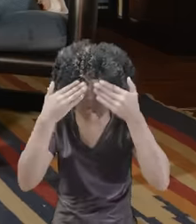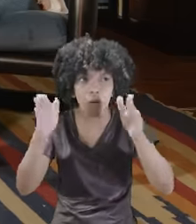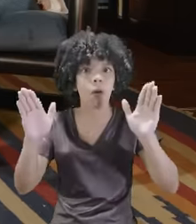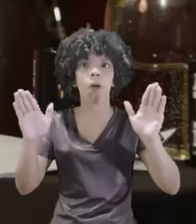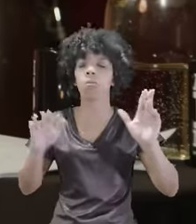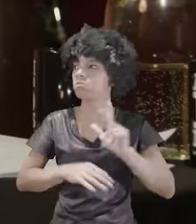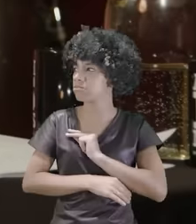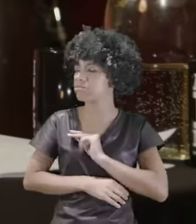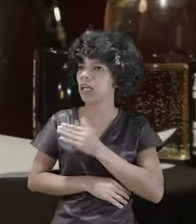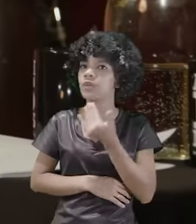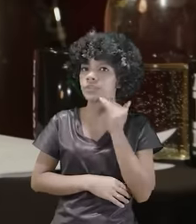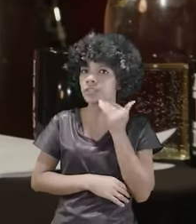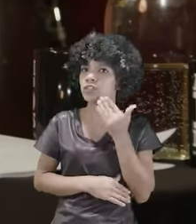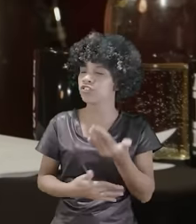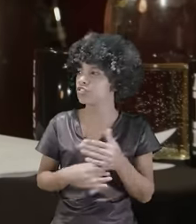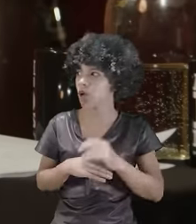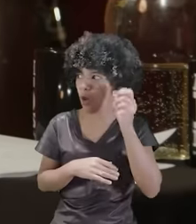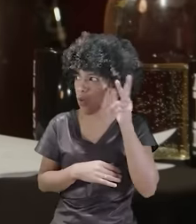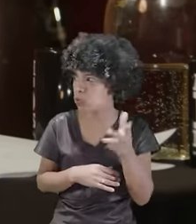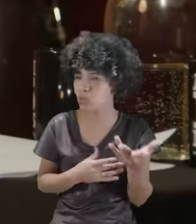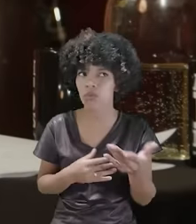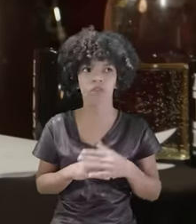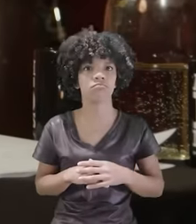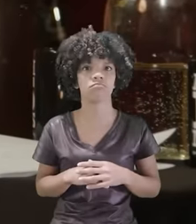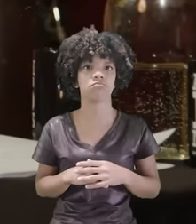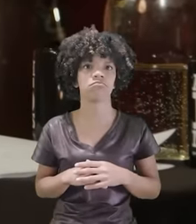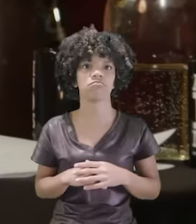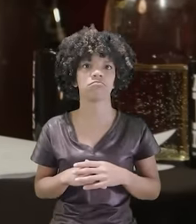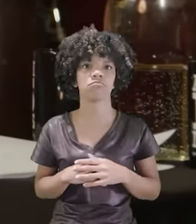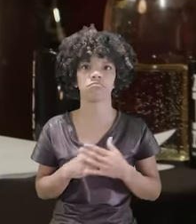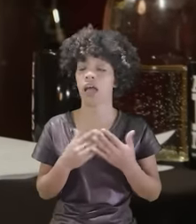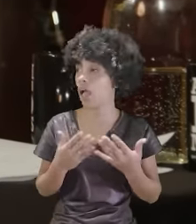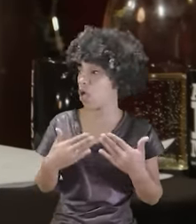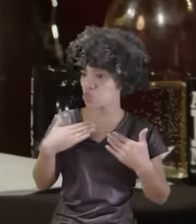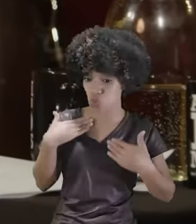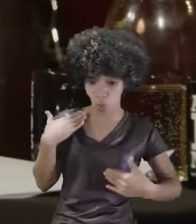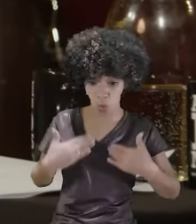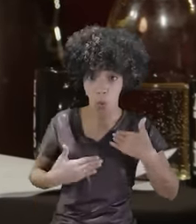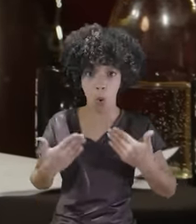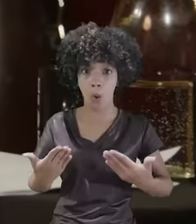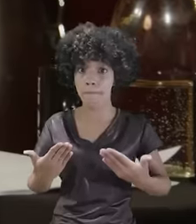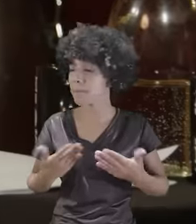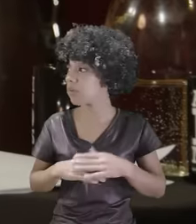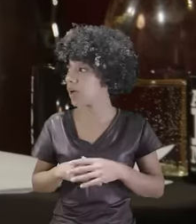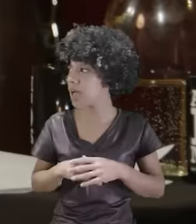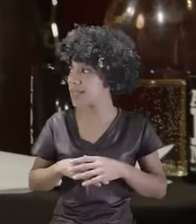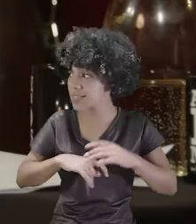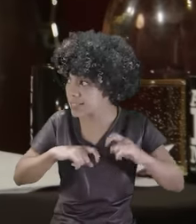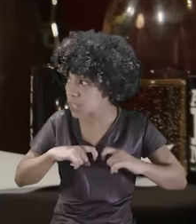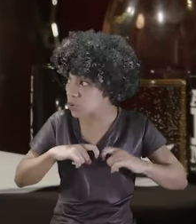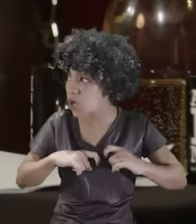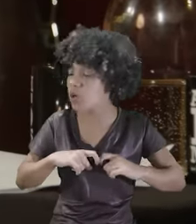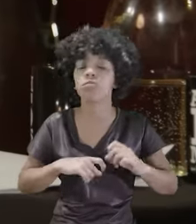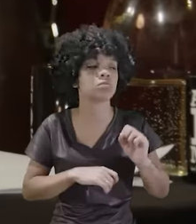a cabeça né E aí eu tô entendendo assim culturalmente a coisa do corpo é sexual